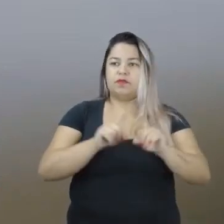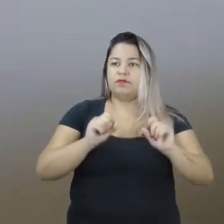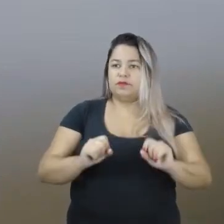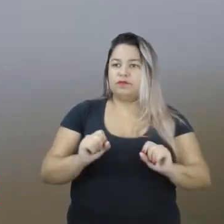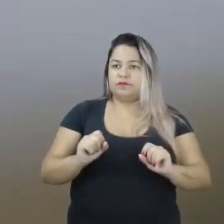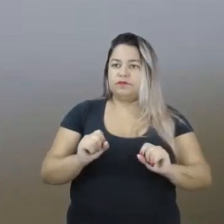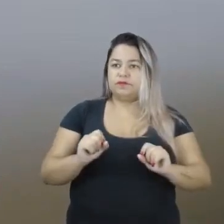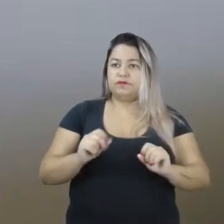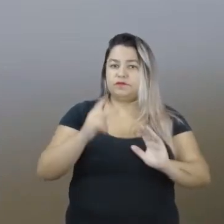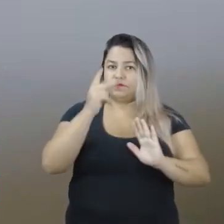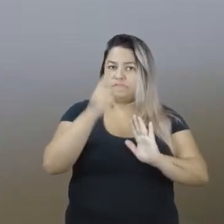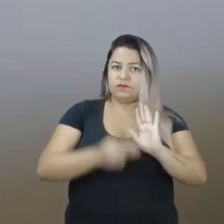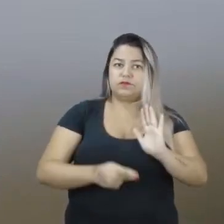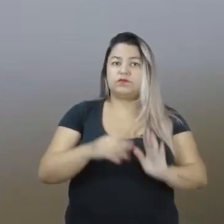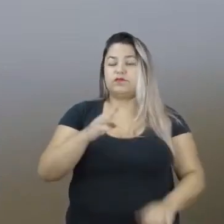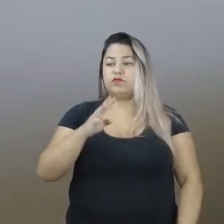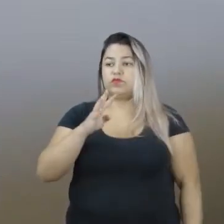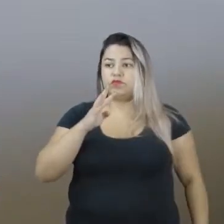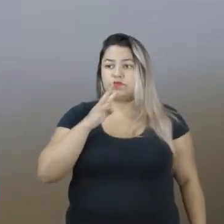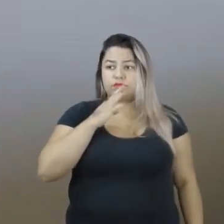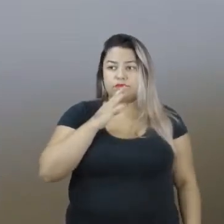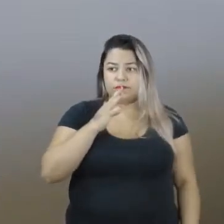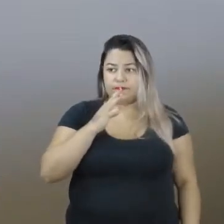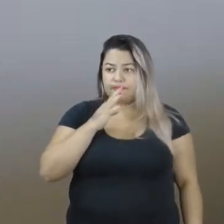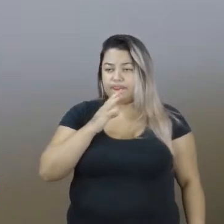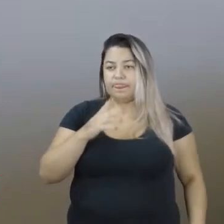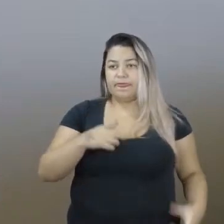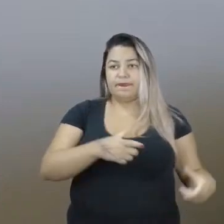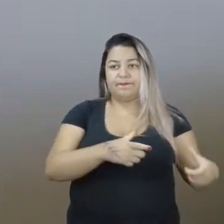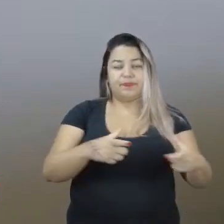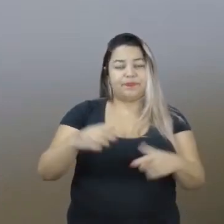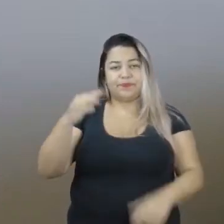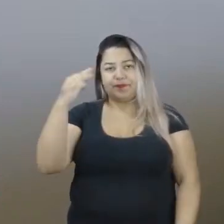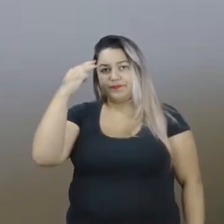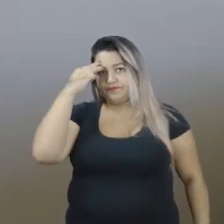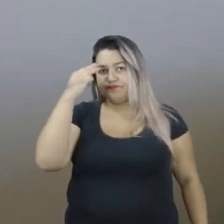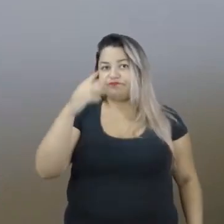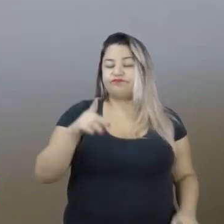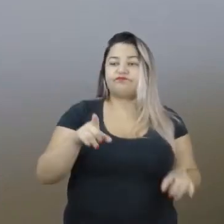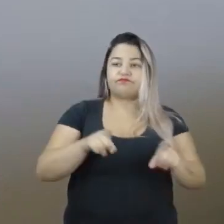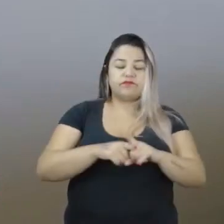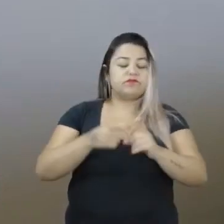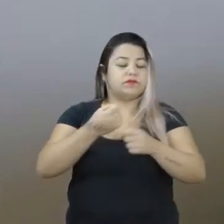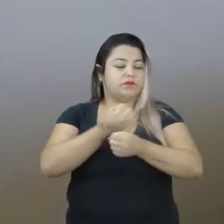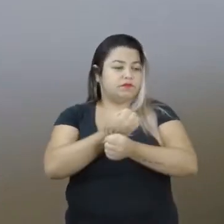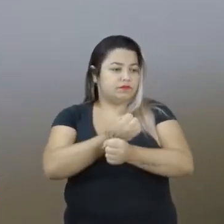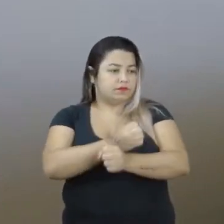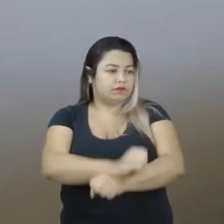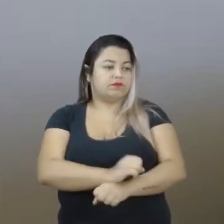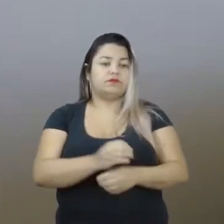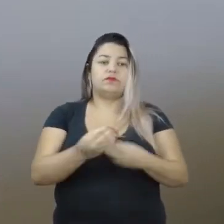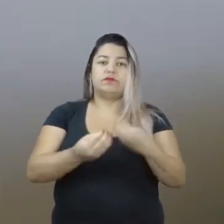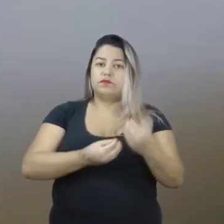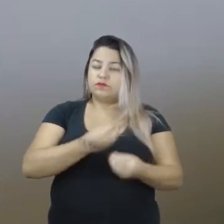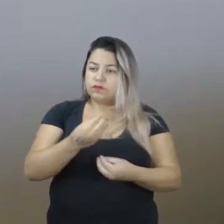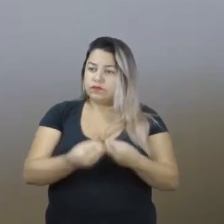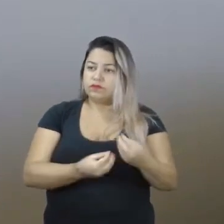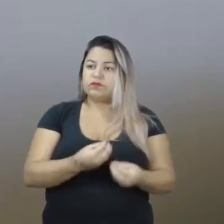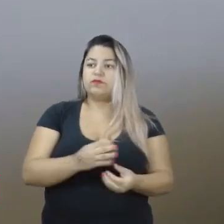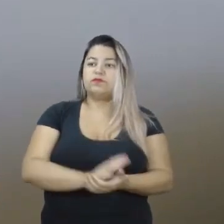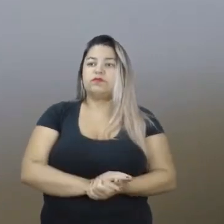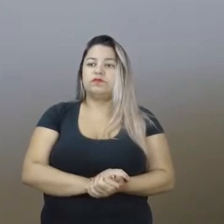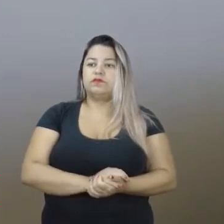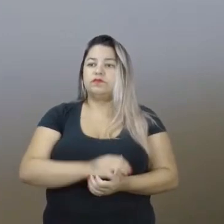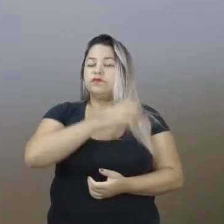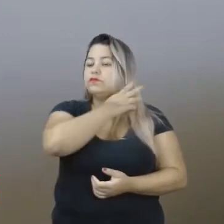sinalização e reconhecimento de lugares de memória nos africanos escravizados, como o caso do